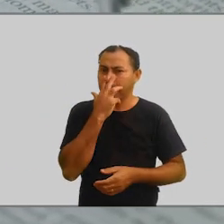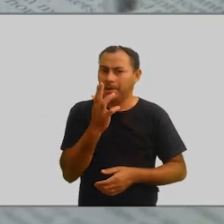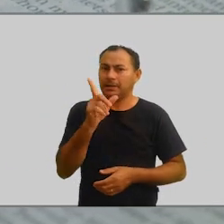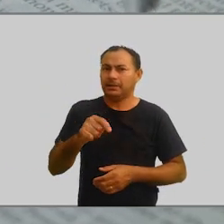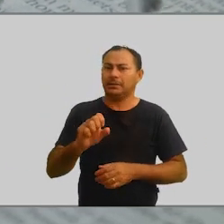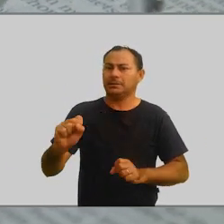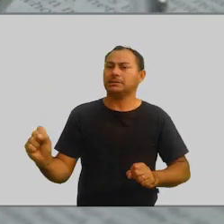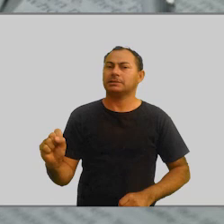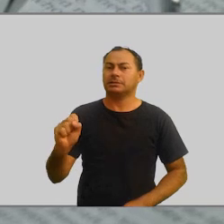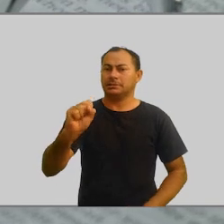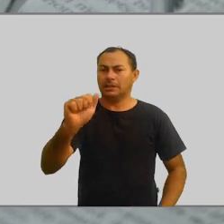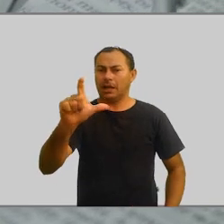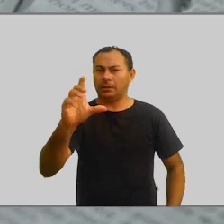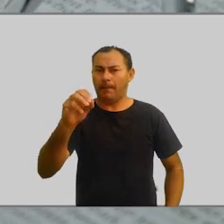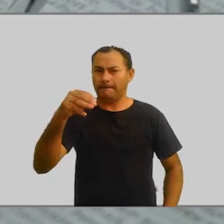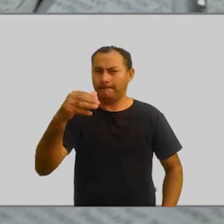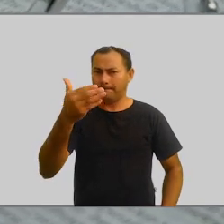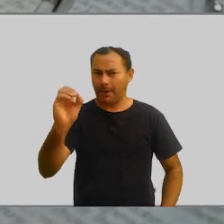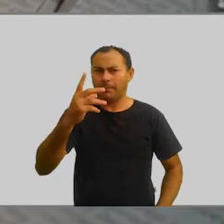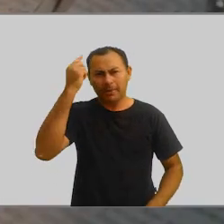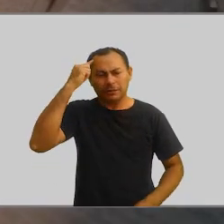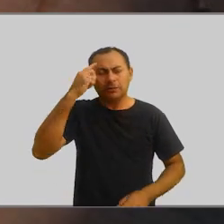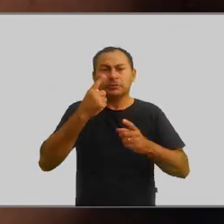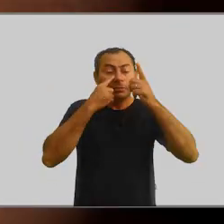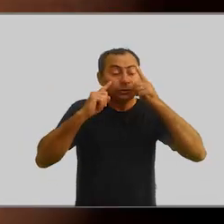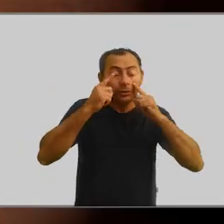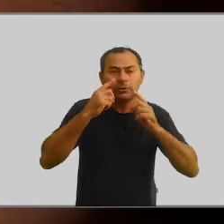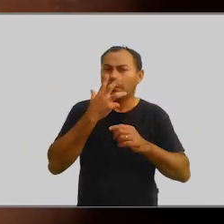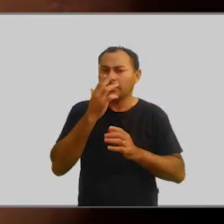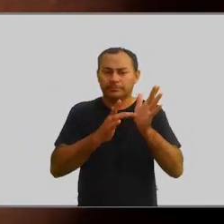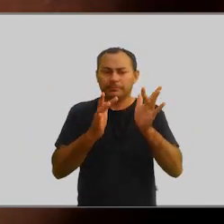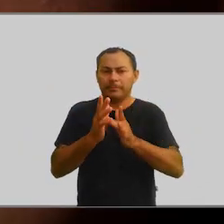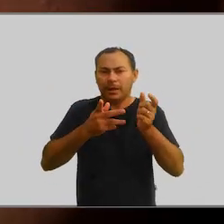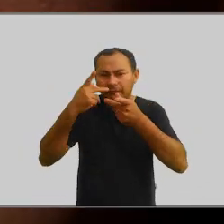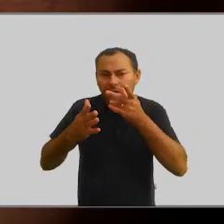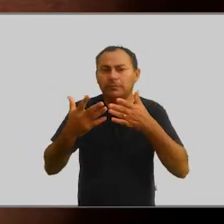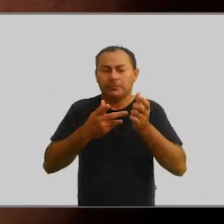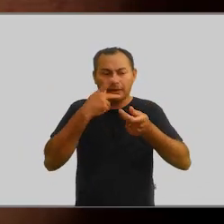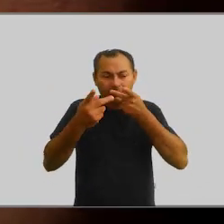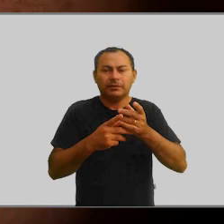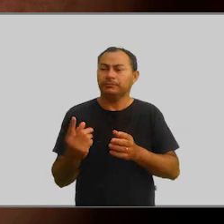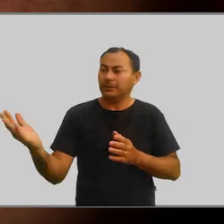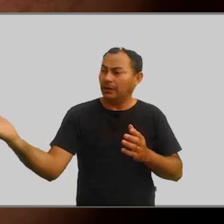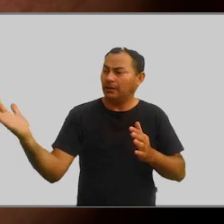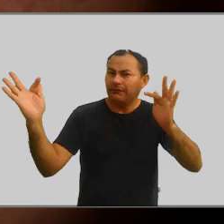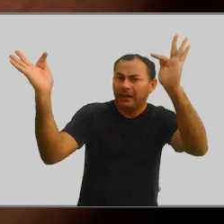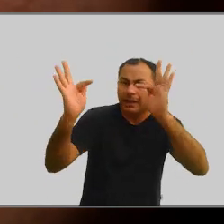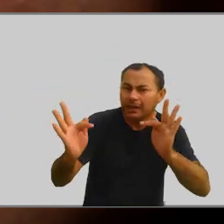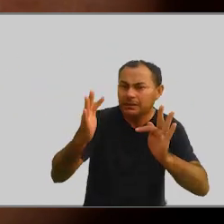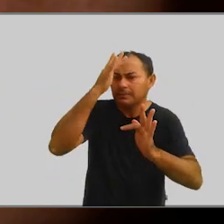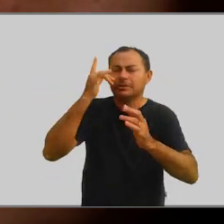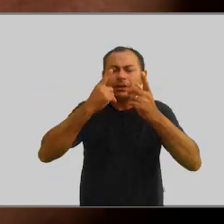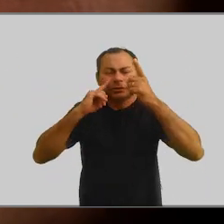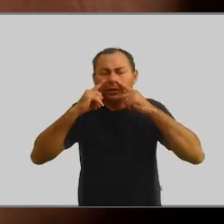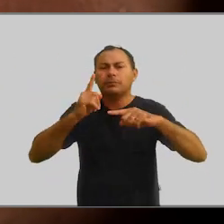que é isso que Salomão pensa a respeito do choro. Acho que foi isso o que Jesus quis dizer quando afirmou: bem-aventurados os